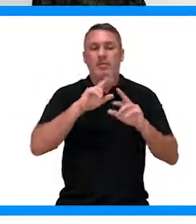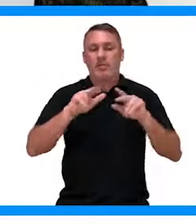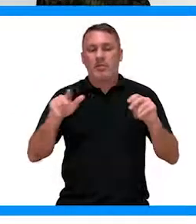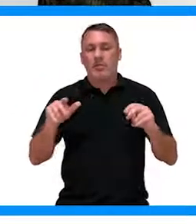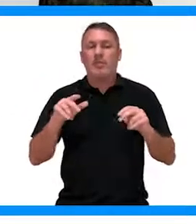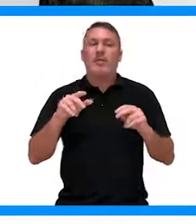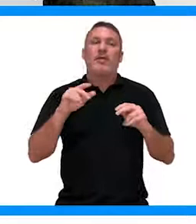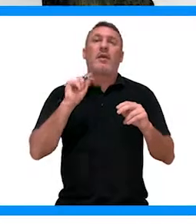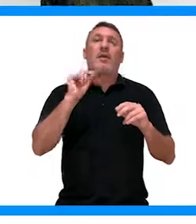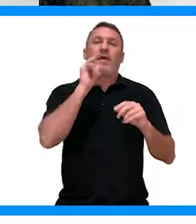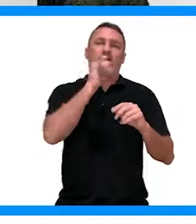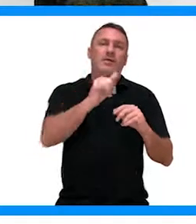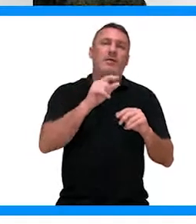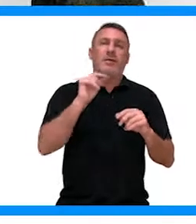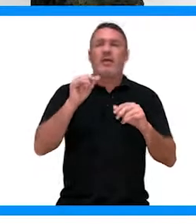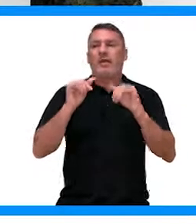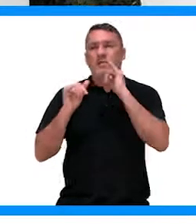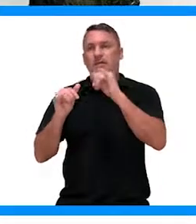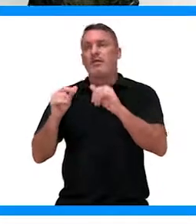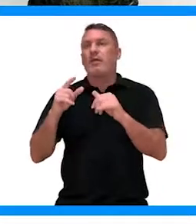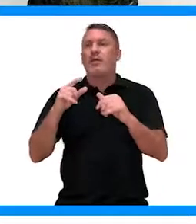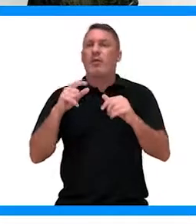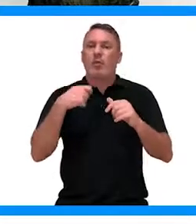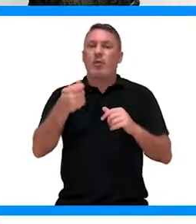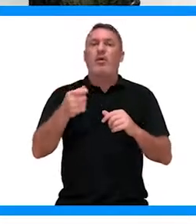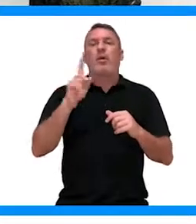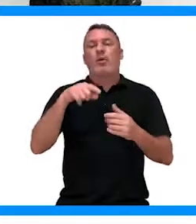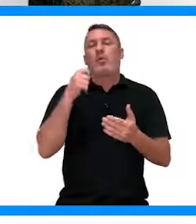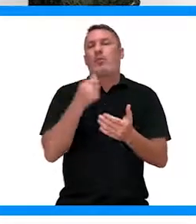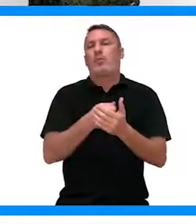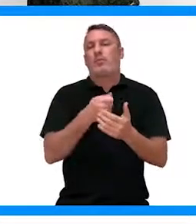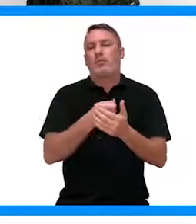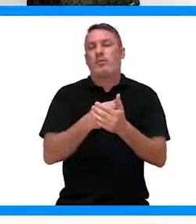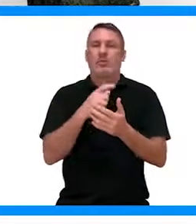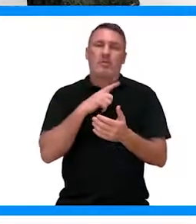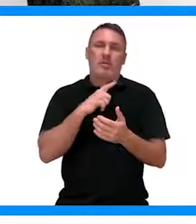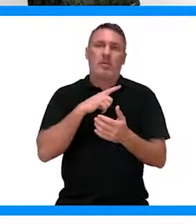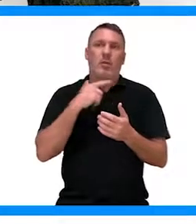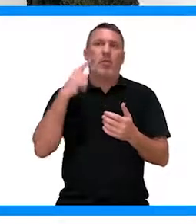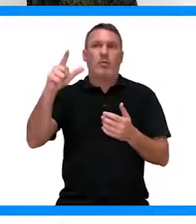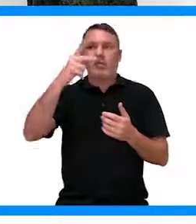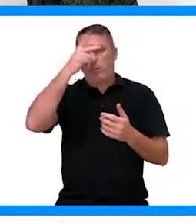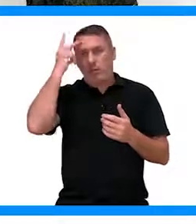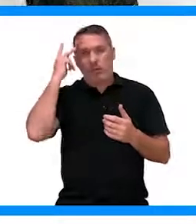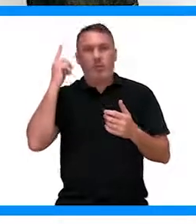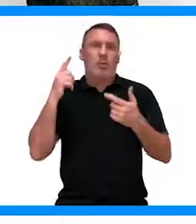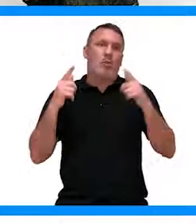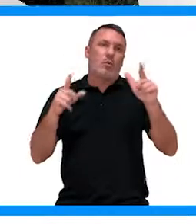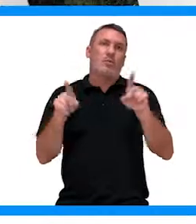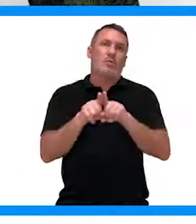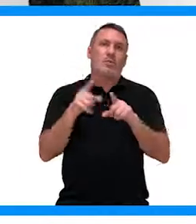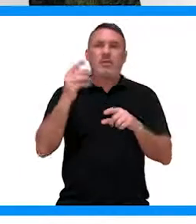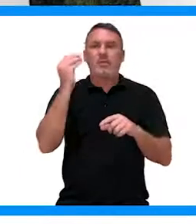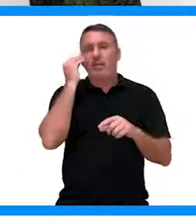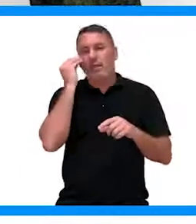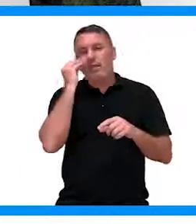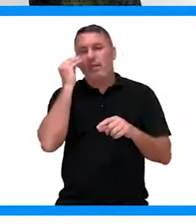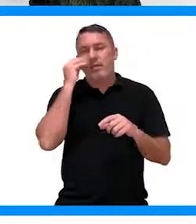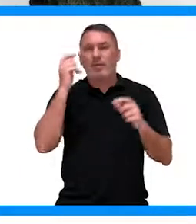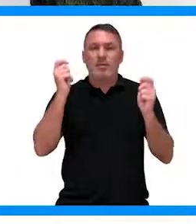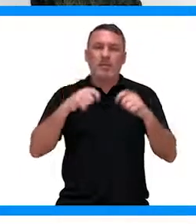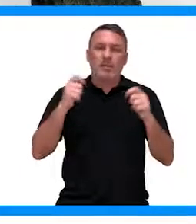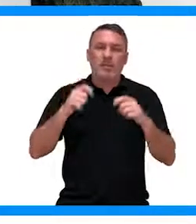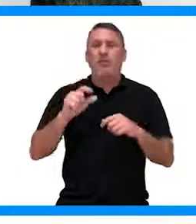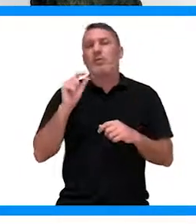está emitindo, até porque quem está emitindo tem a função também, a obrigação de fazer com que o outro, ou pelo menos de